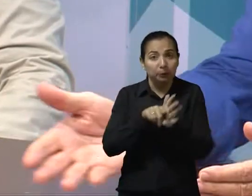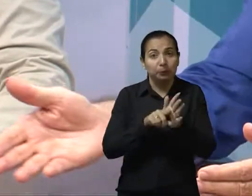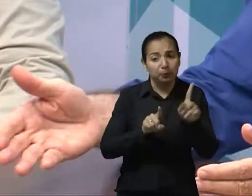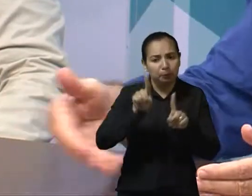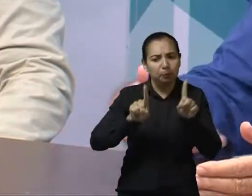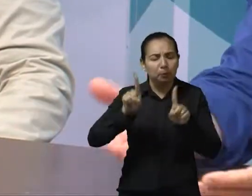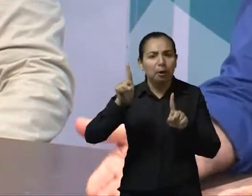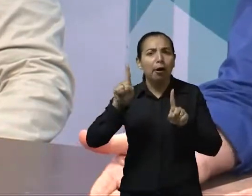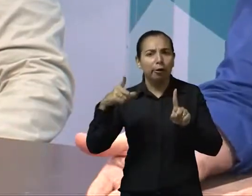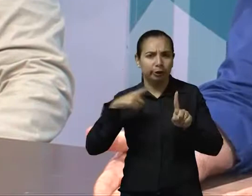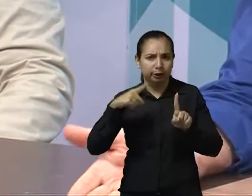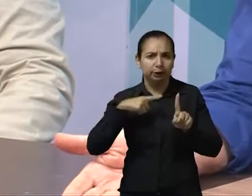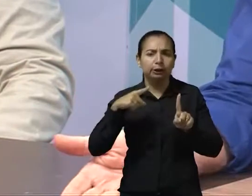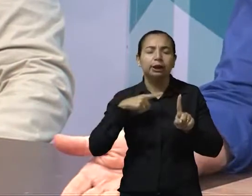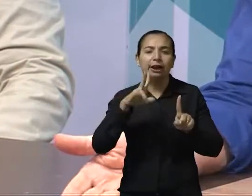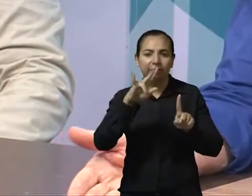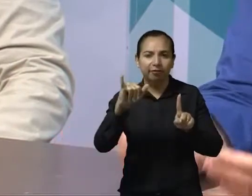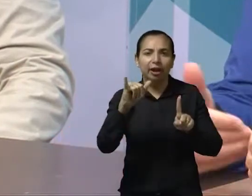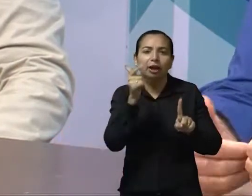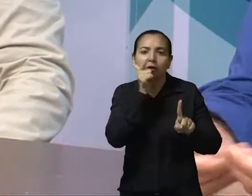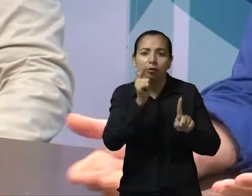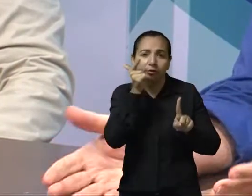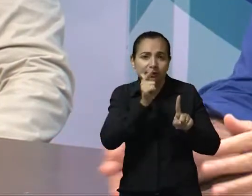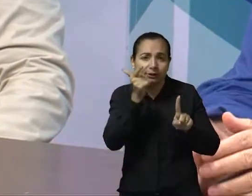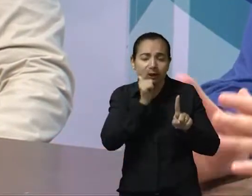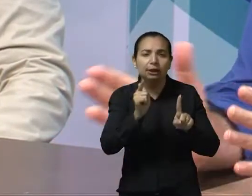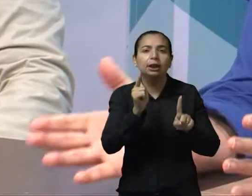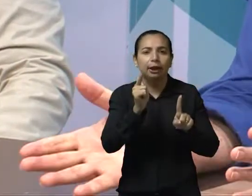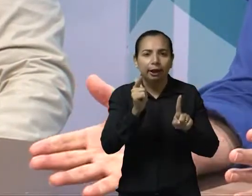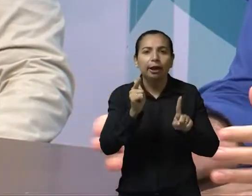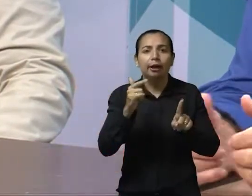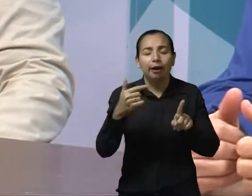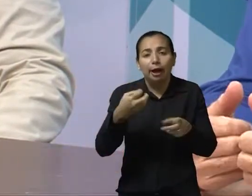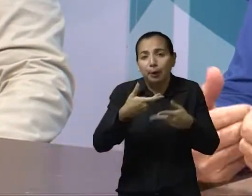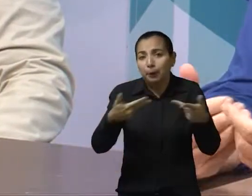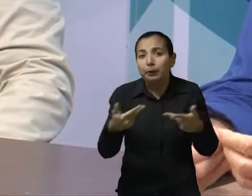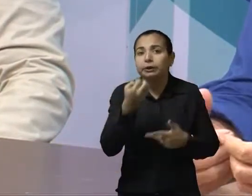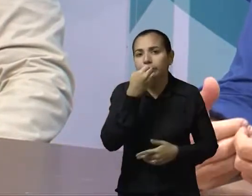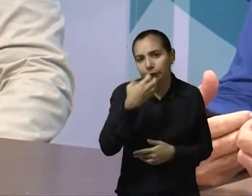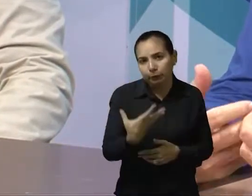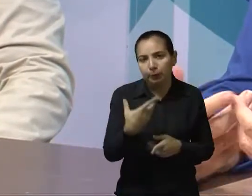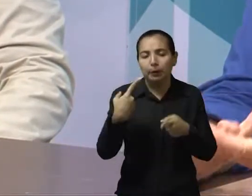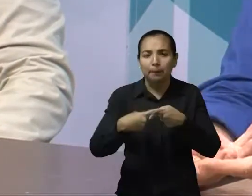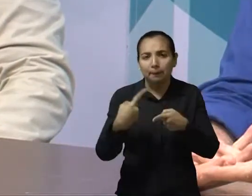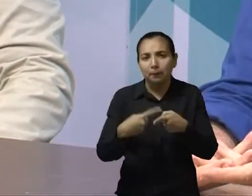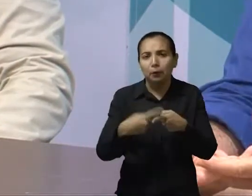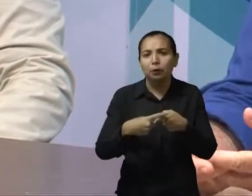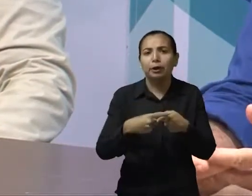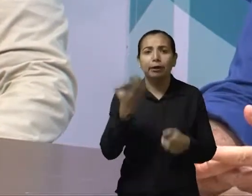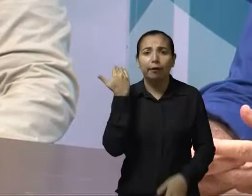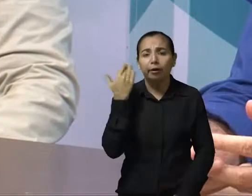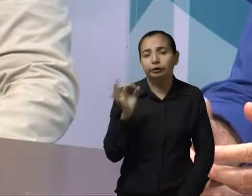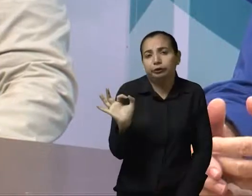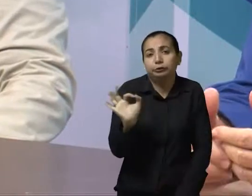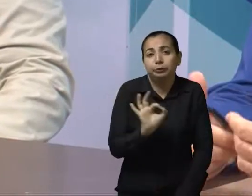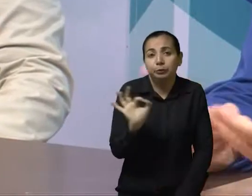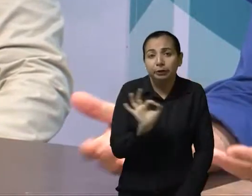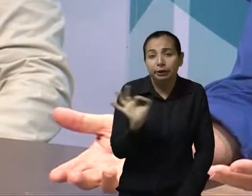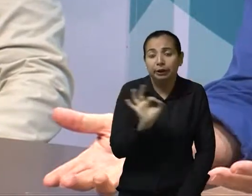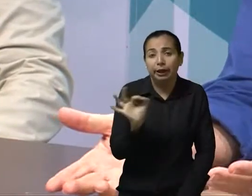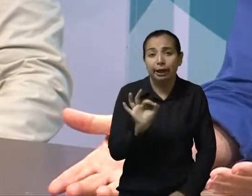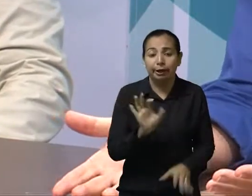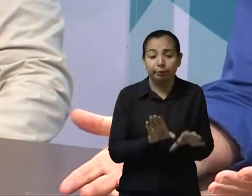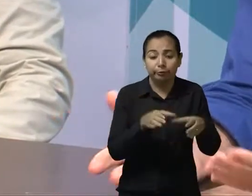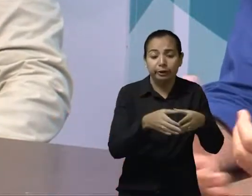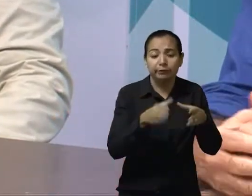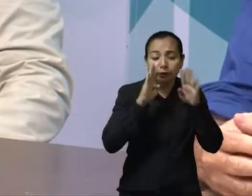pode ocupar um grande vazio que nós temos. E esse vazio, ele se apresenta diante de uma inexistência de um